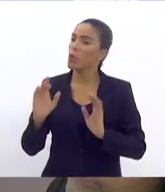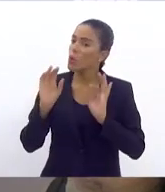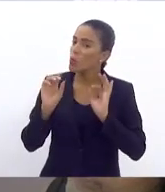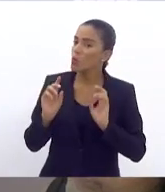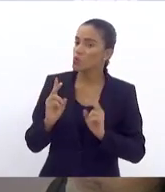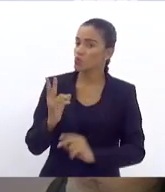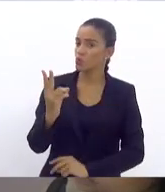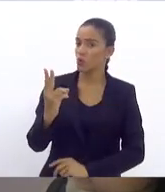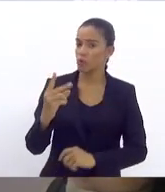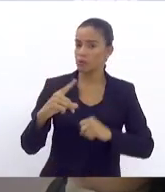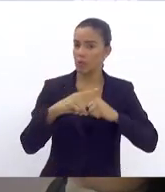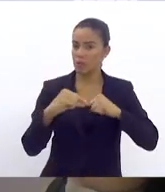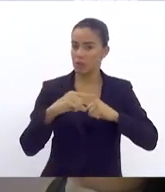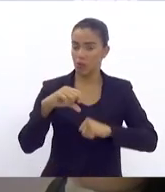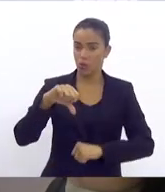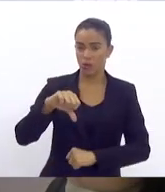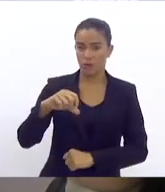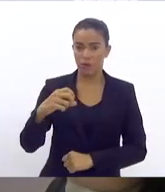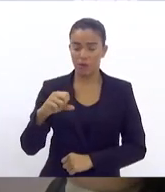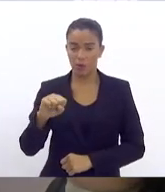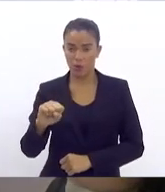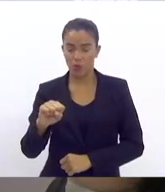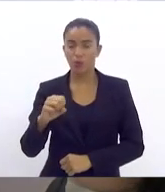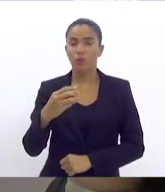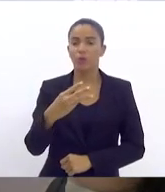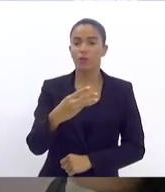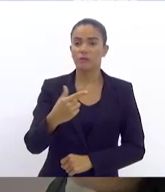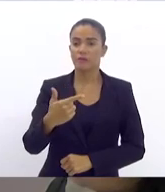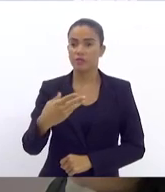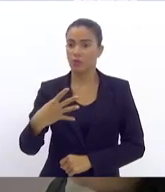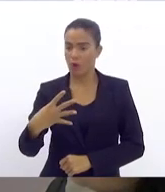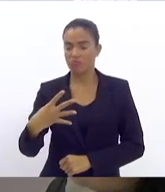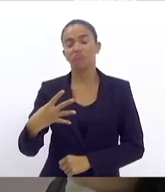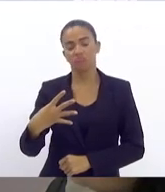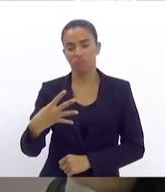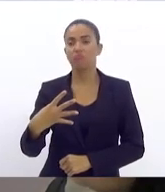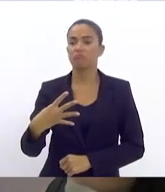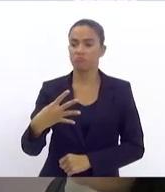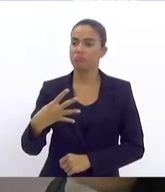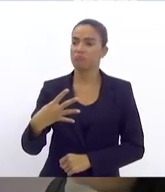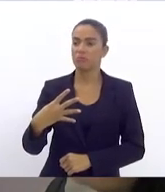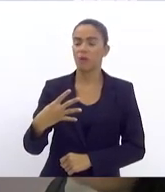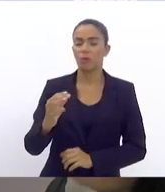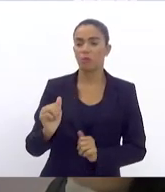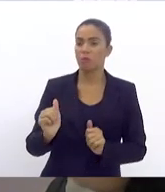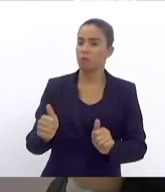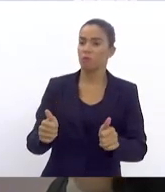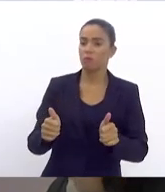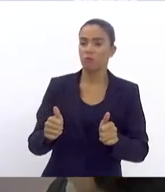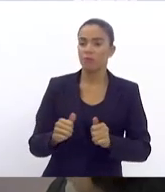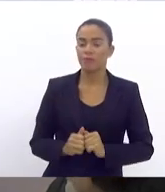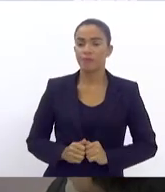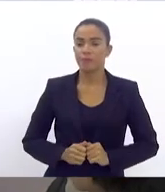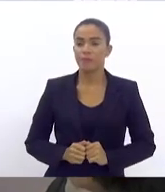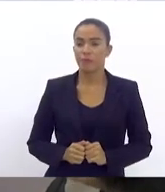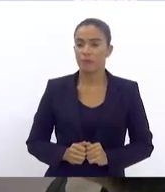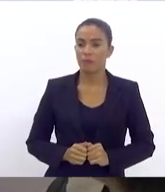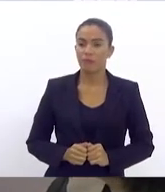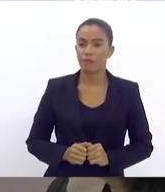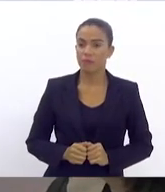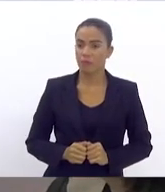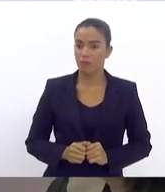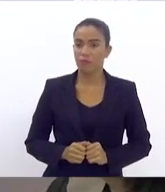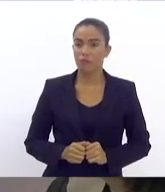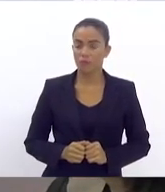artigos da Constituição, 98 e o 324. Eu concordo. Então, passo ao